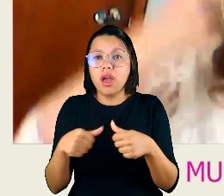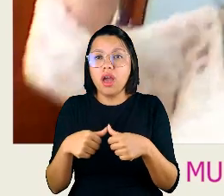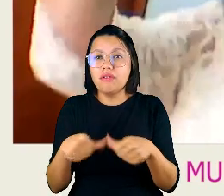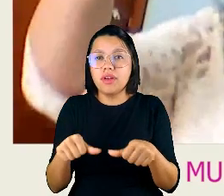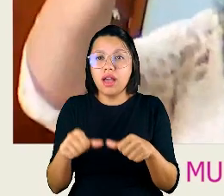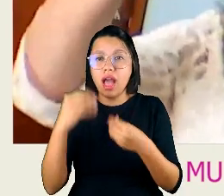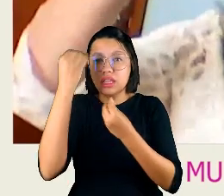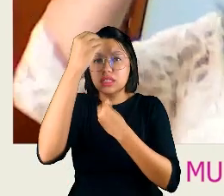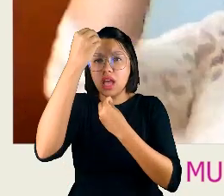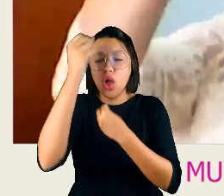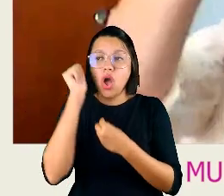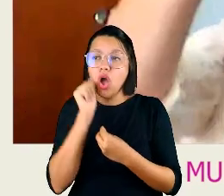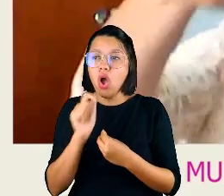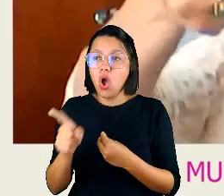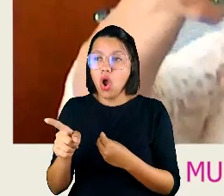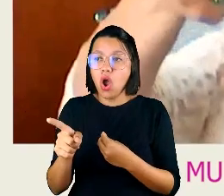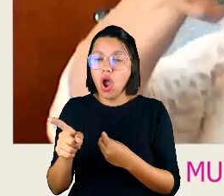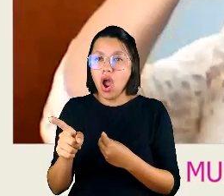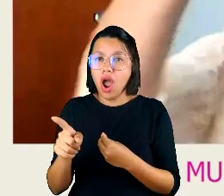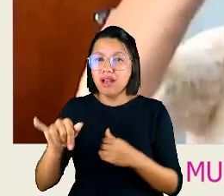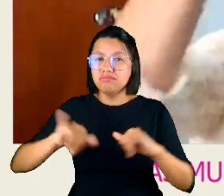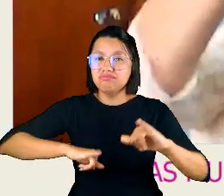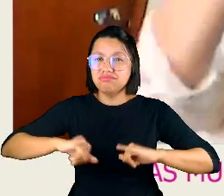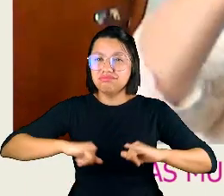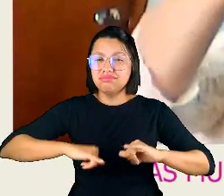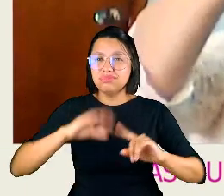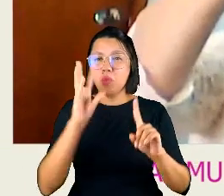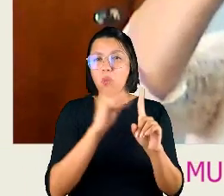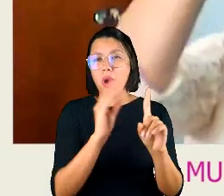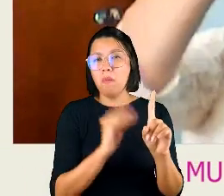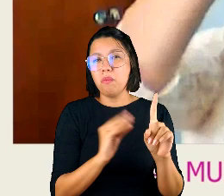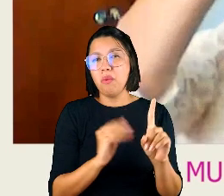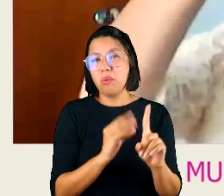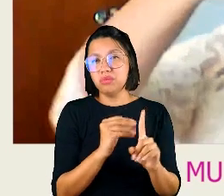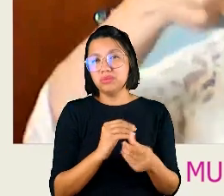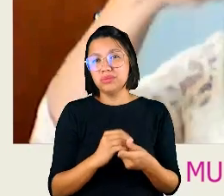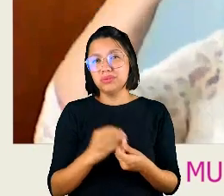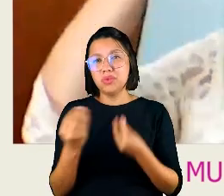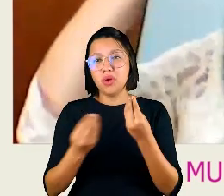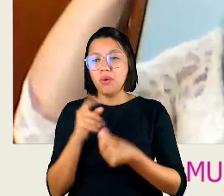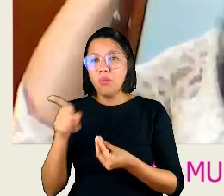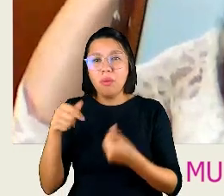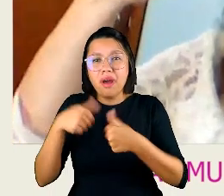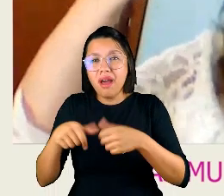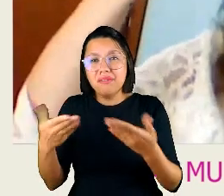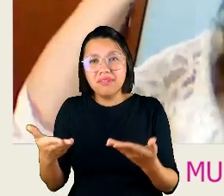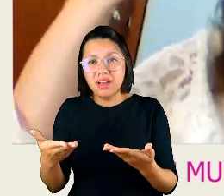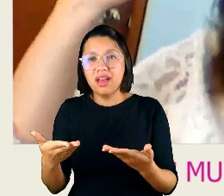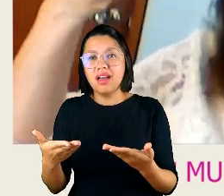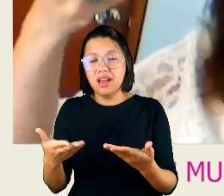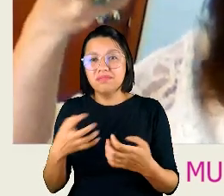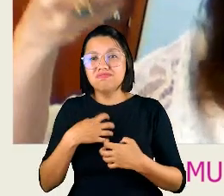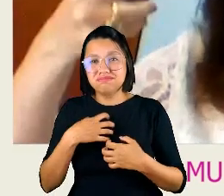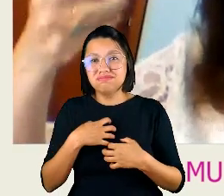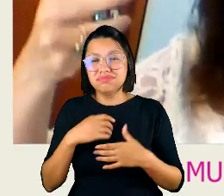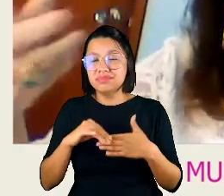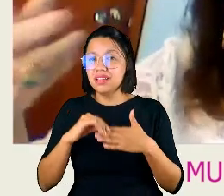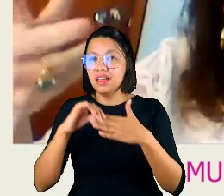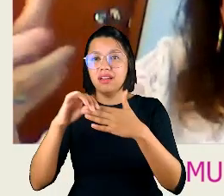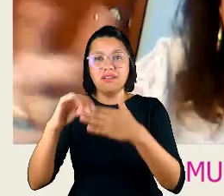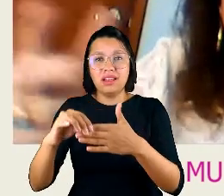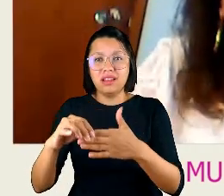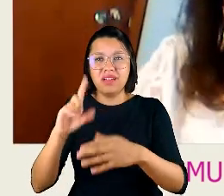de uma mulher que sofre um abuso? Como é que ela fica? Como é que ela fica? Ela vai levar, são cicatrizes